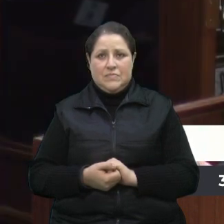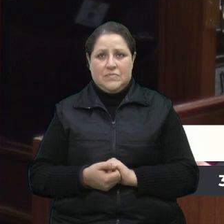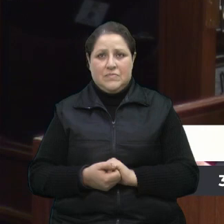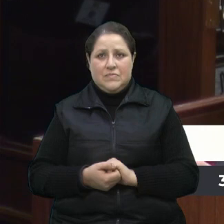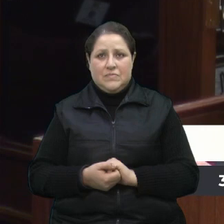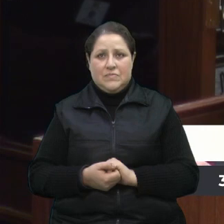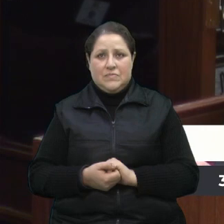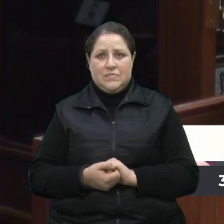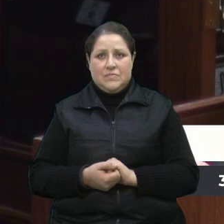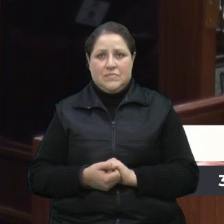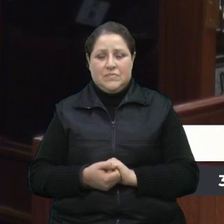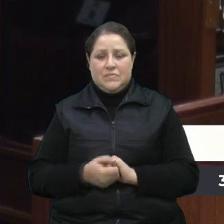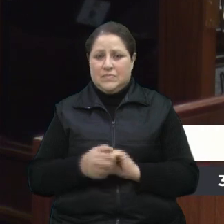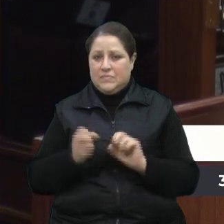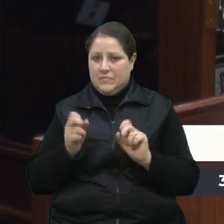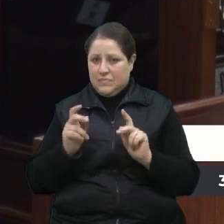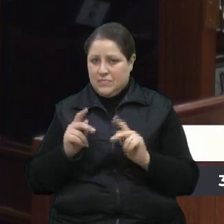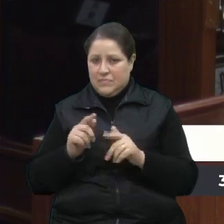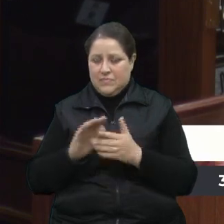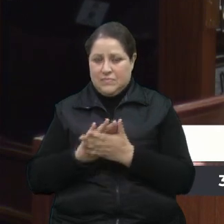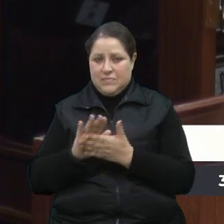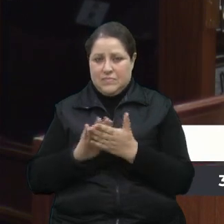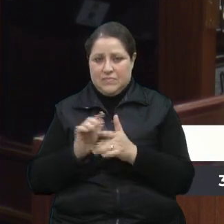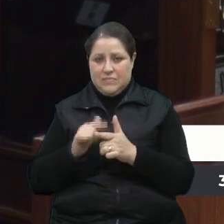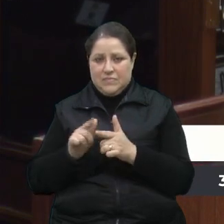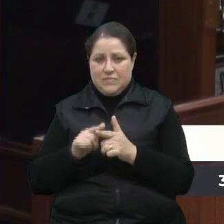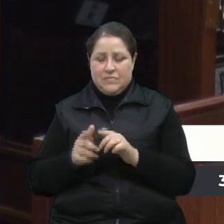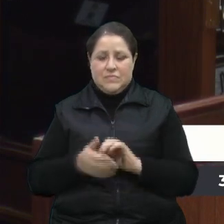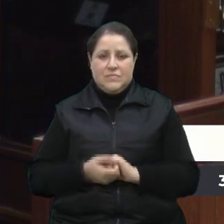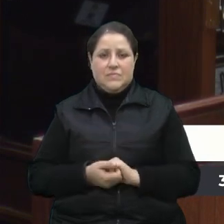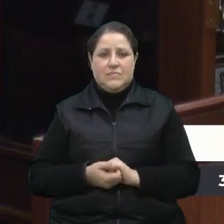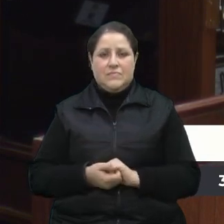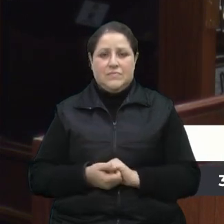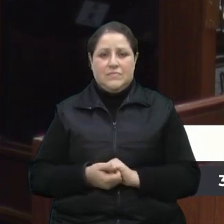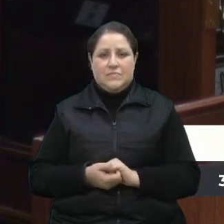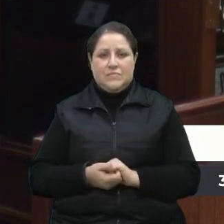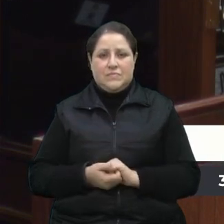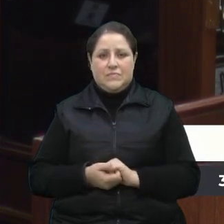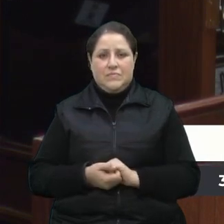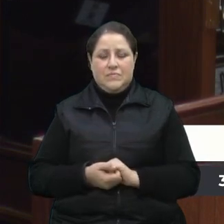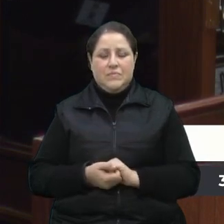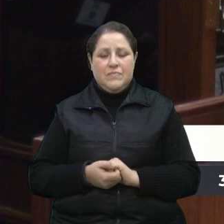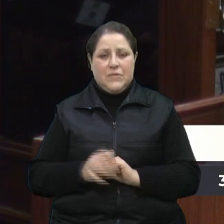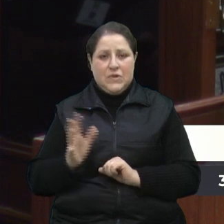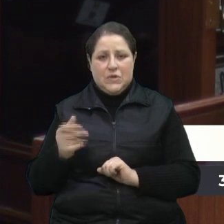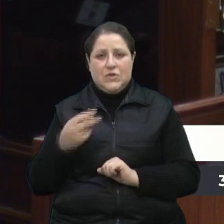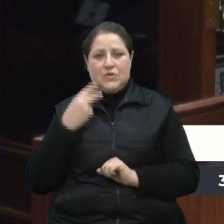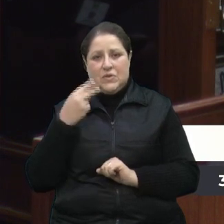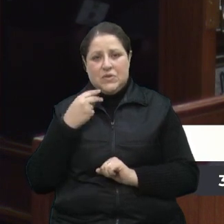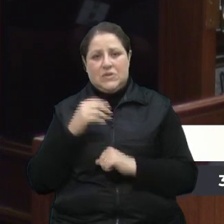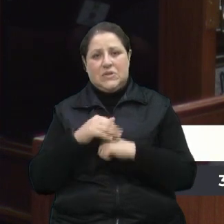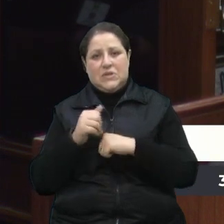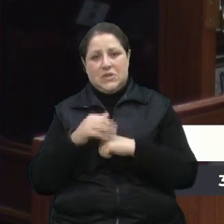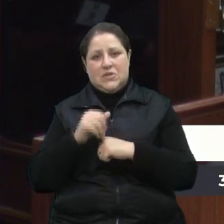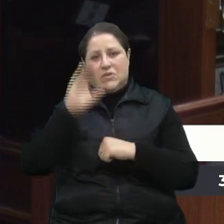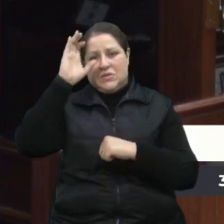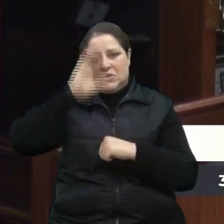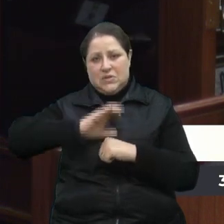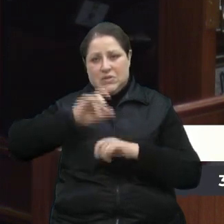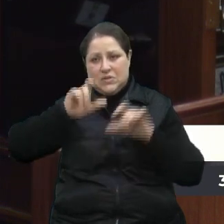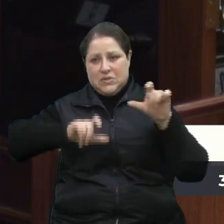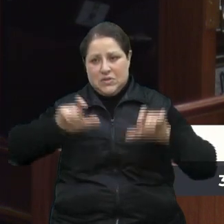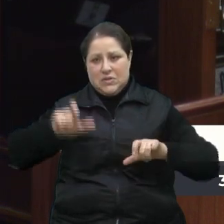não tem problema então queridos cidadãos que nos acompanham